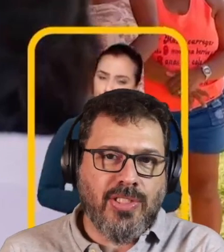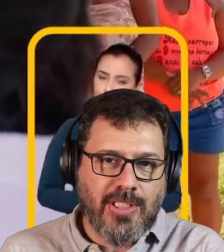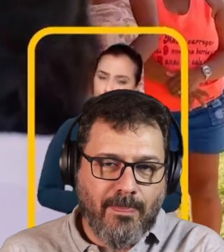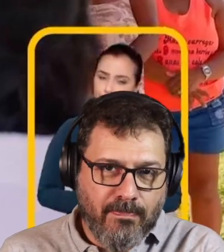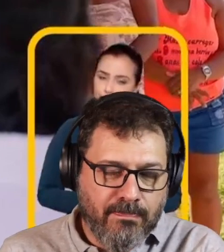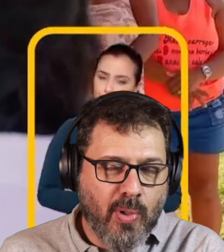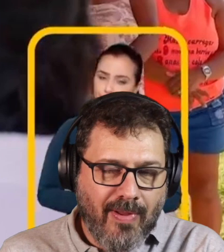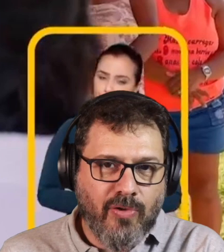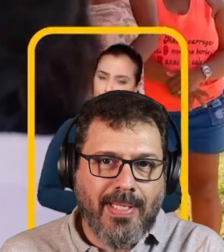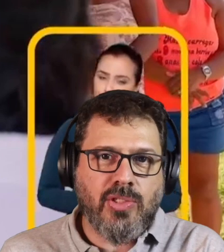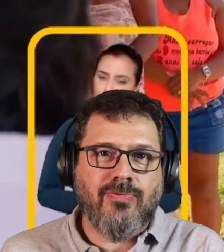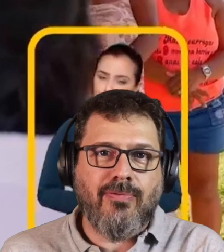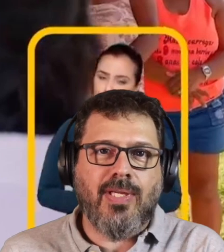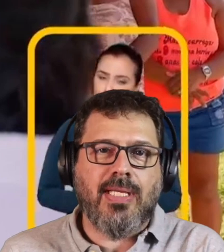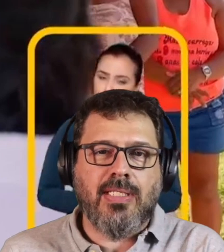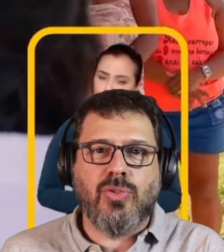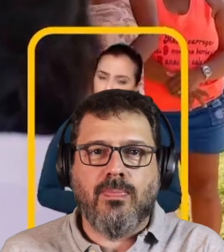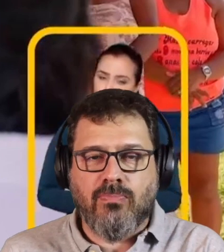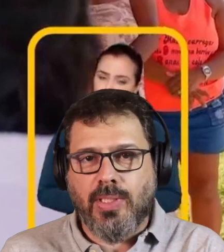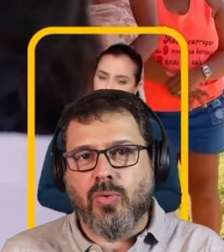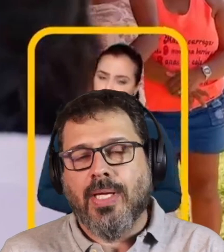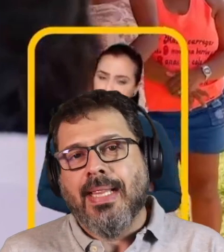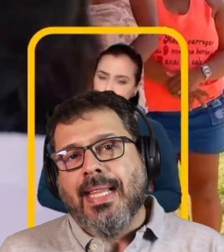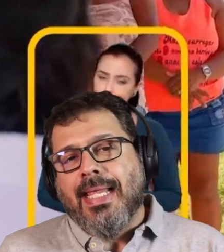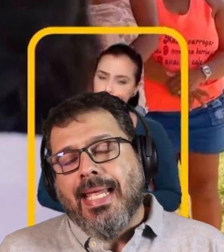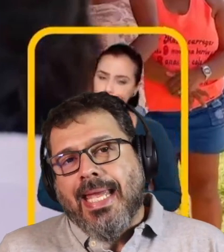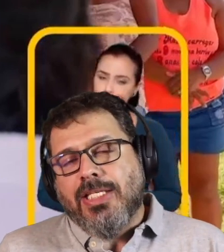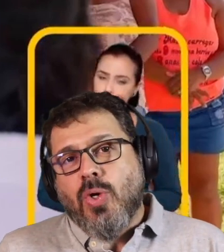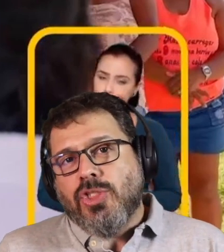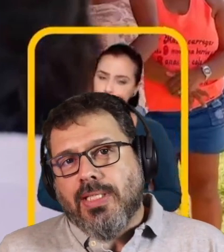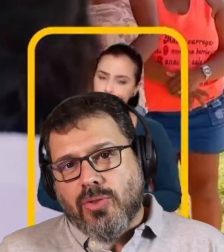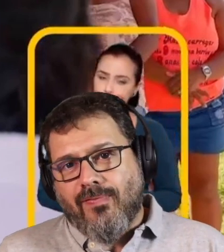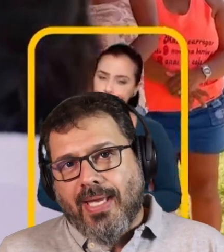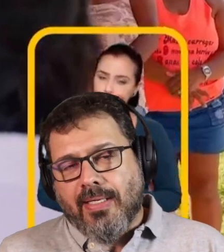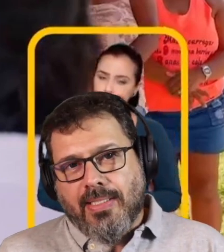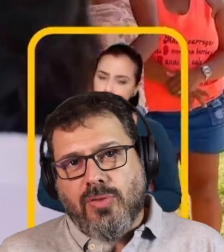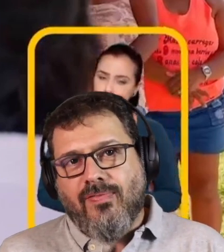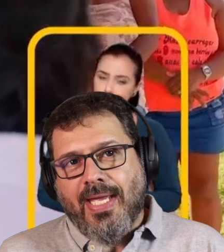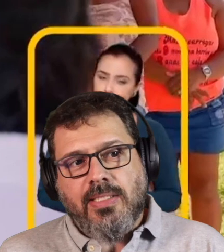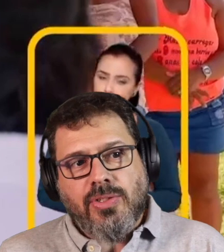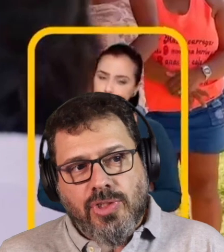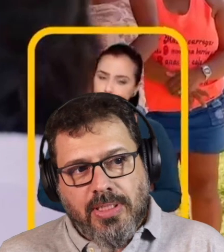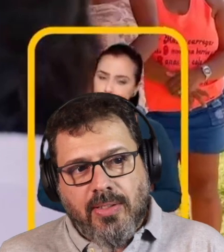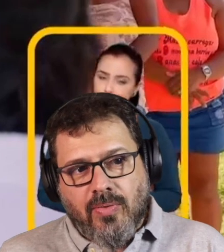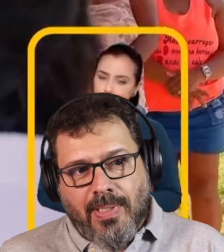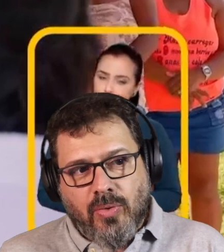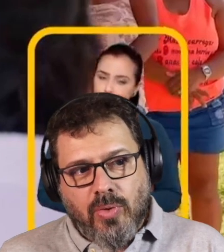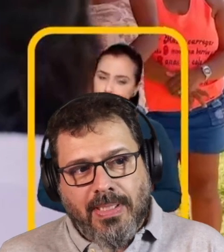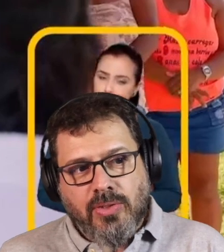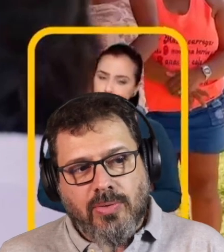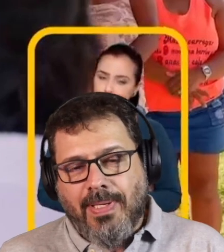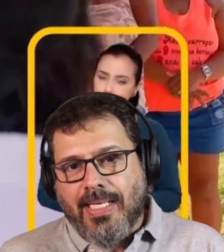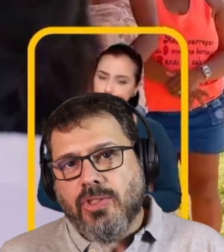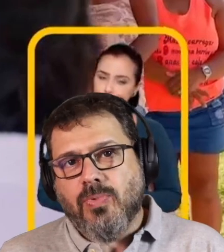2026 a gente provavelmente vai ver isso muito. E de onde que isso vem? Isso vem de uma